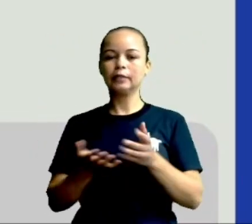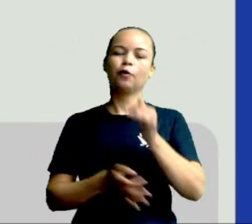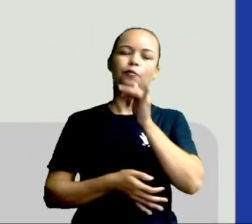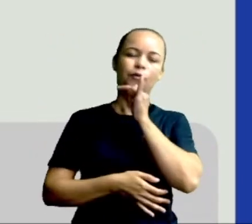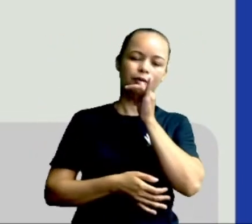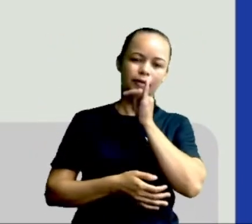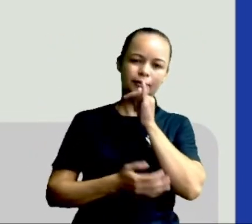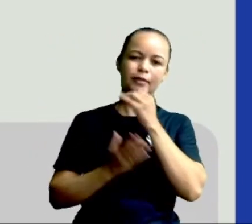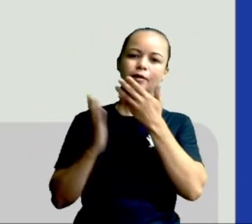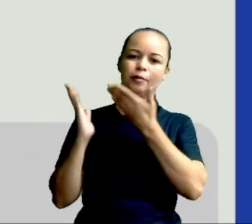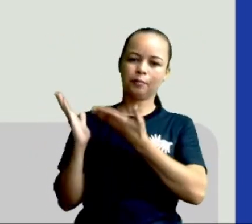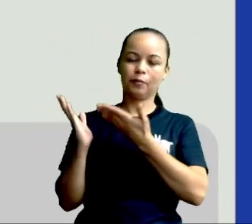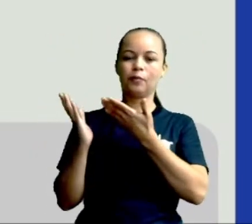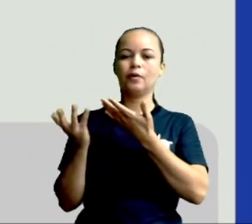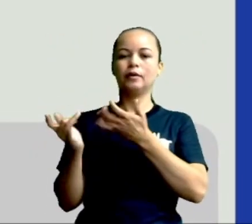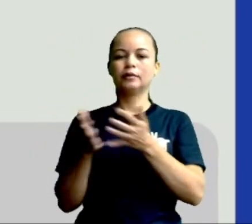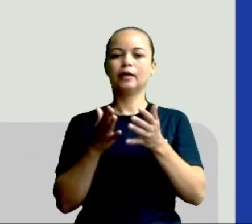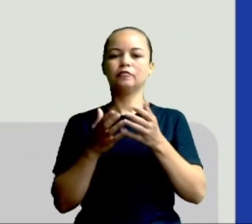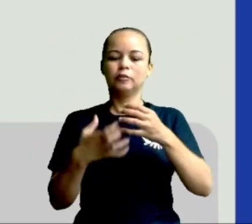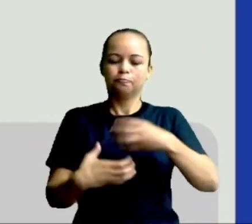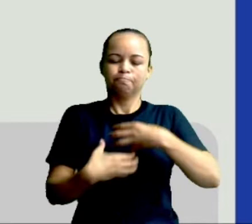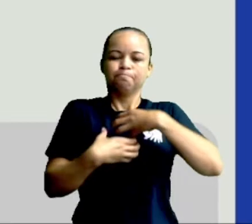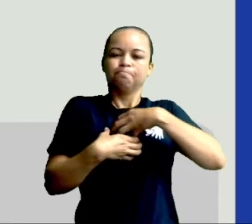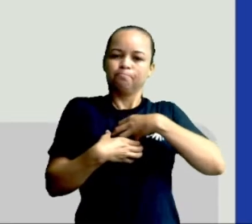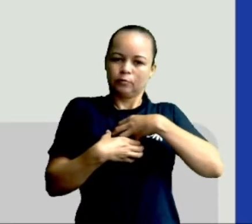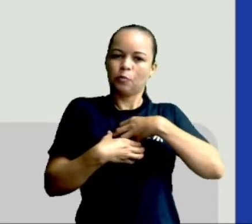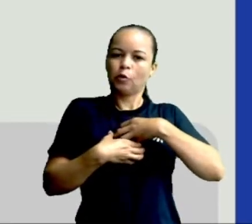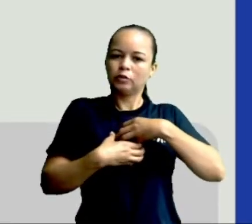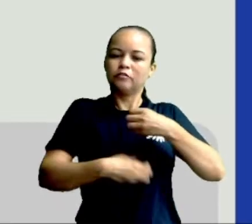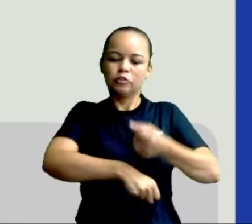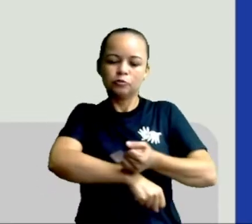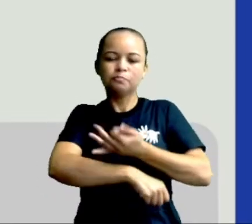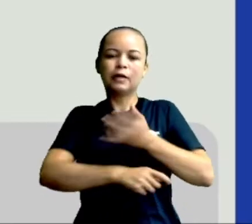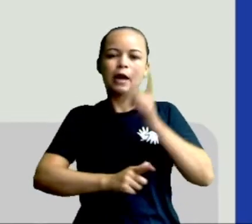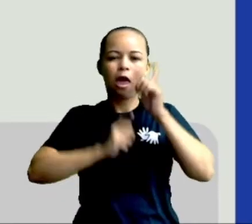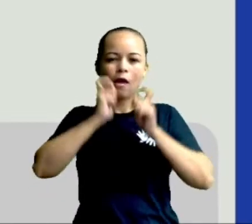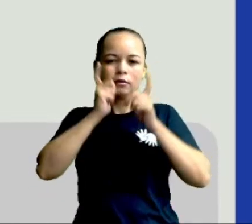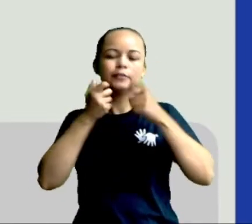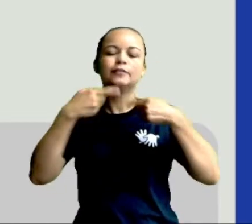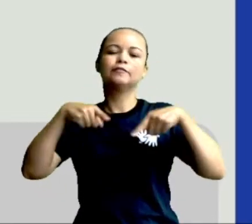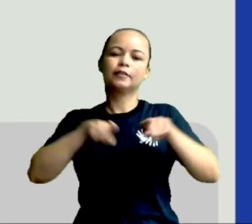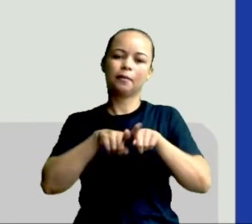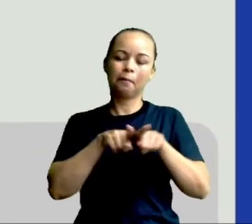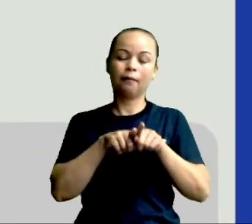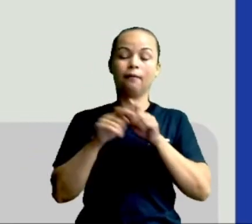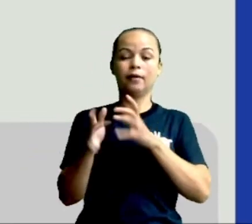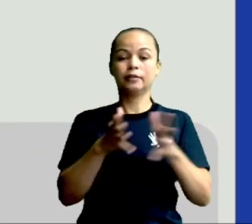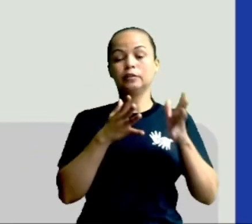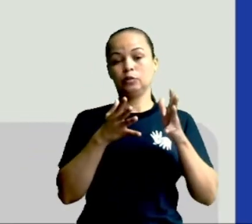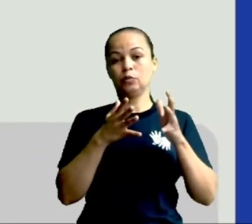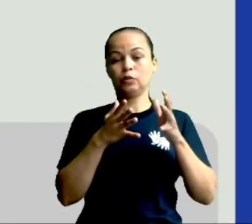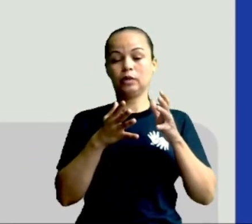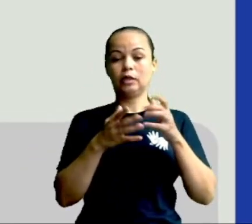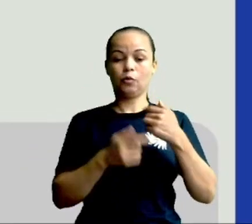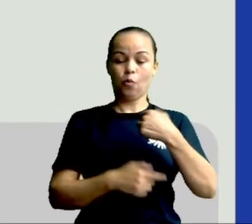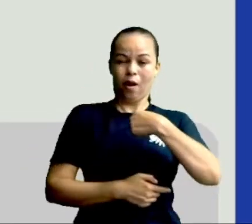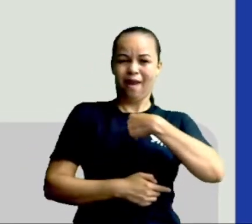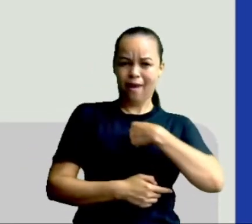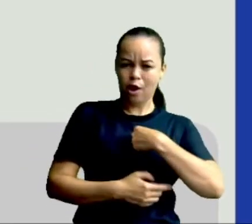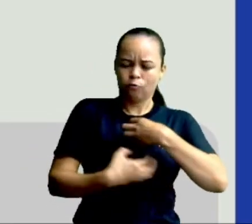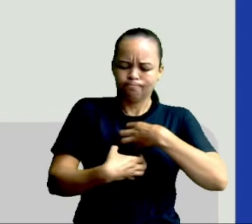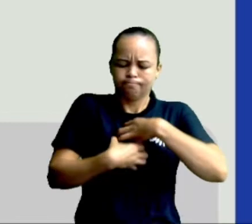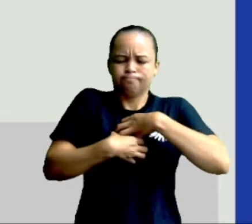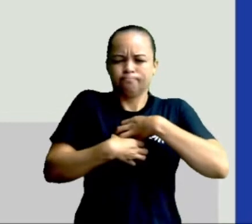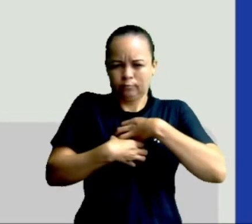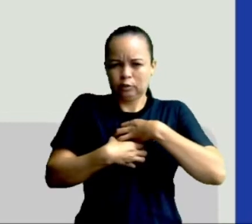exemplo da função emotiva ou expressiva, que tem o objetivo de mostrar aquilo que o eu está sentindo, aquilo que